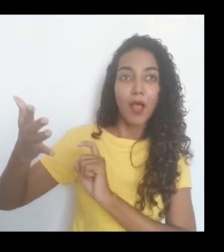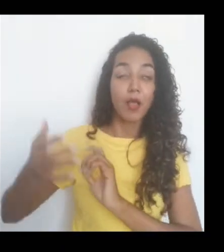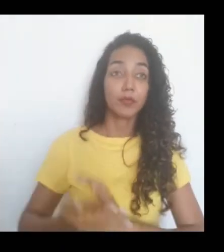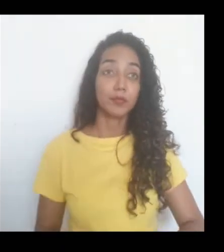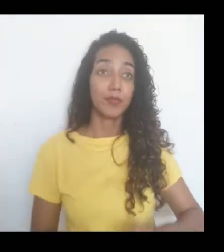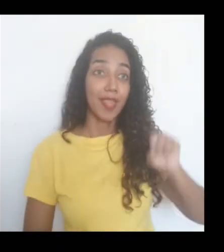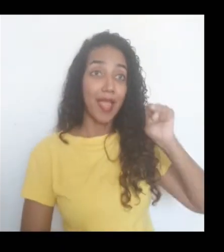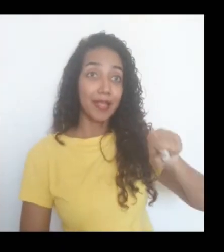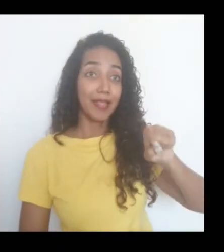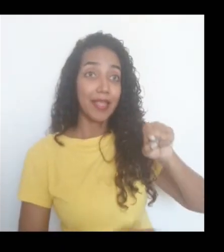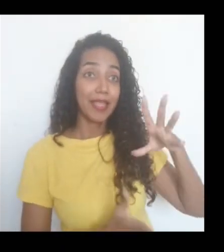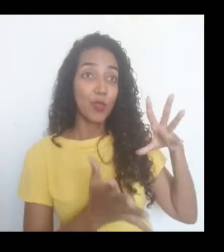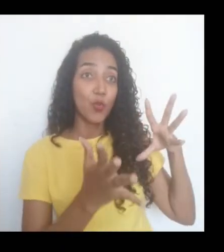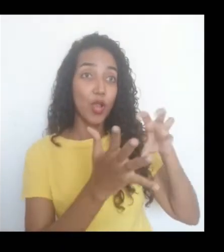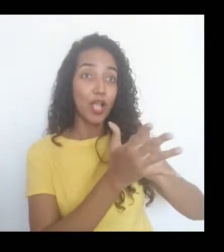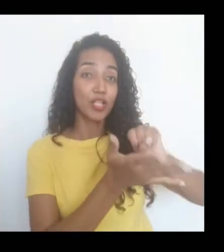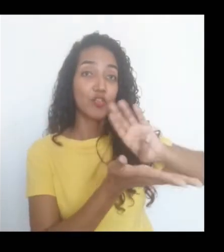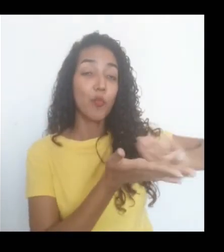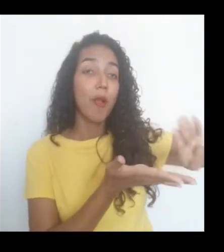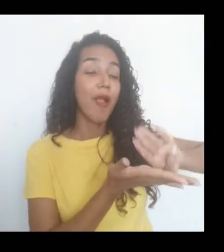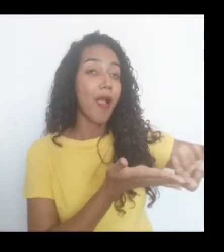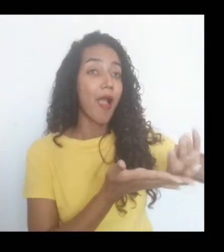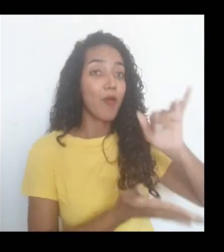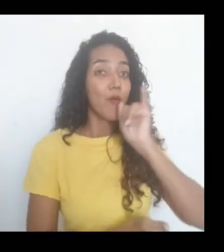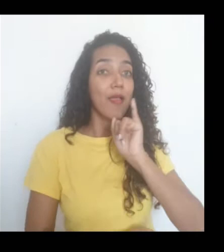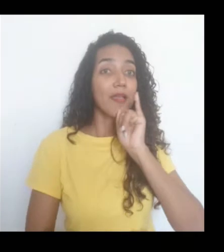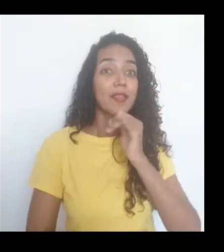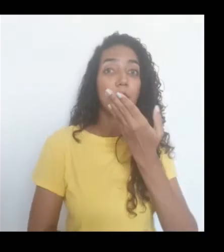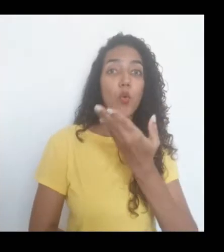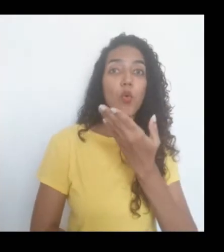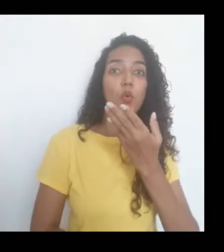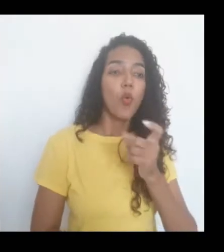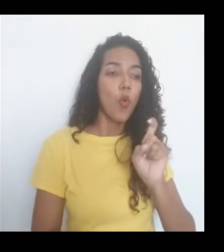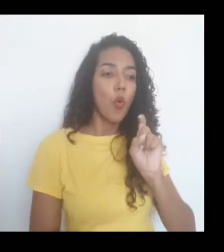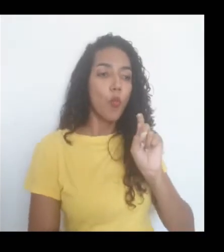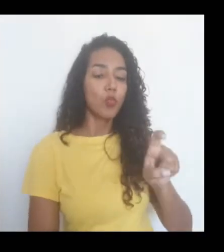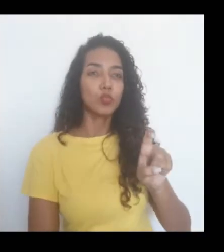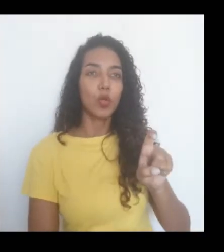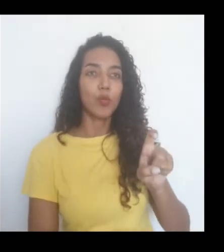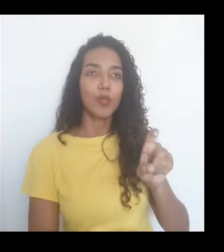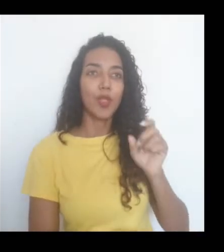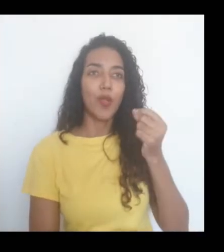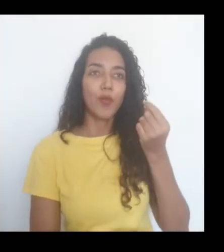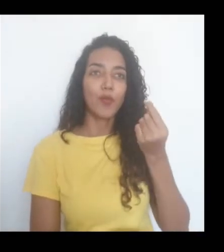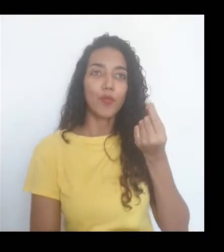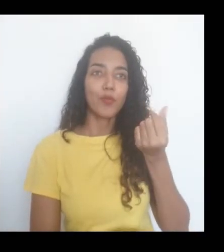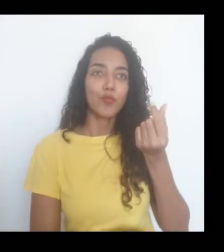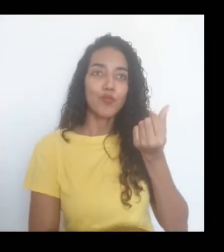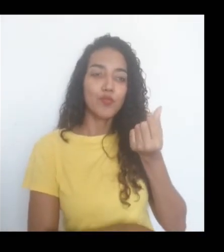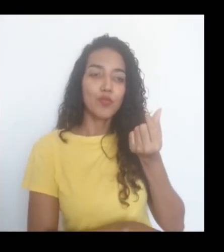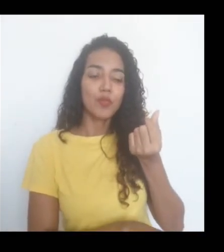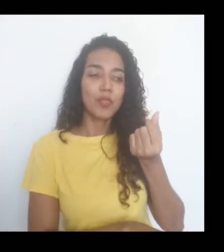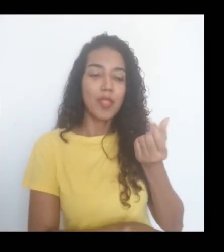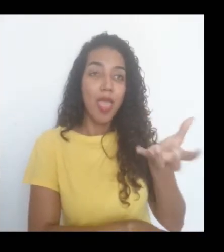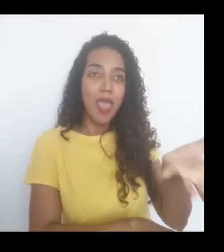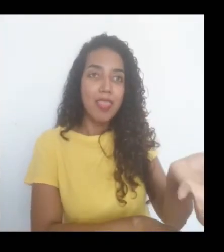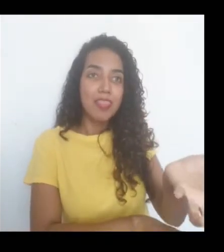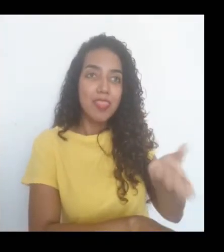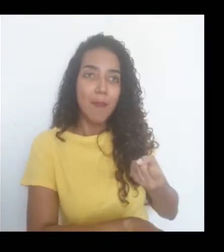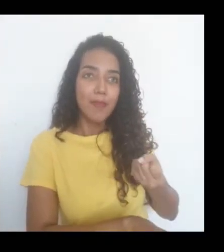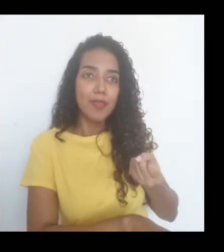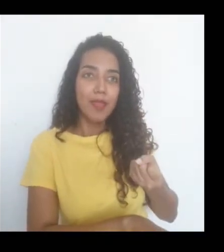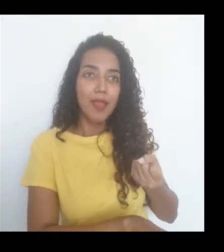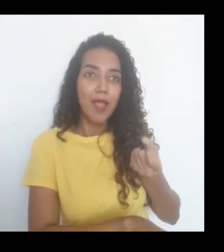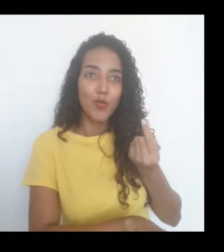aqui a título de exemplo um botão chamado debitar e um outro chamado creditar. Quando eu debito dessa conta,